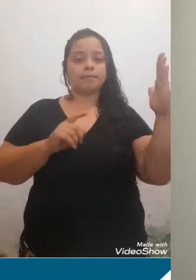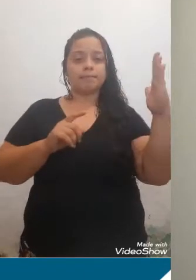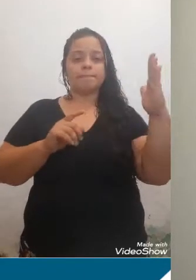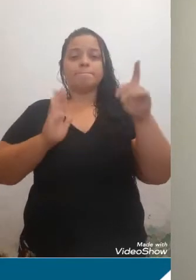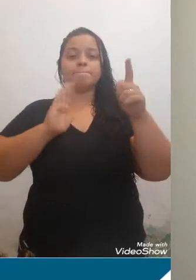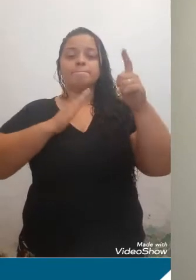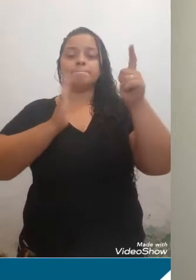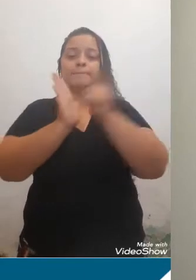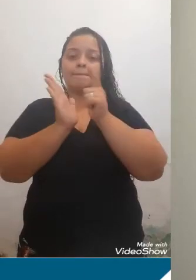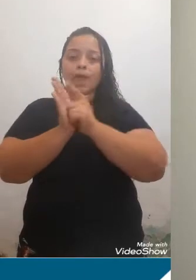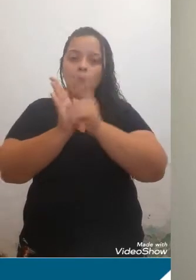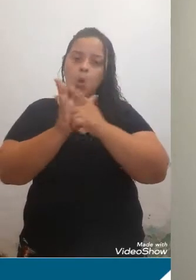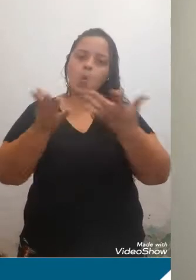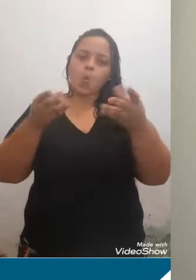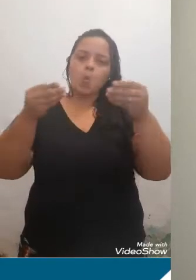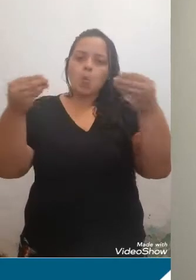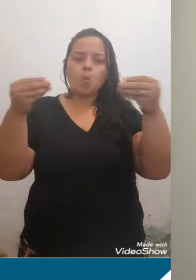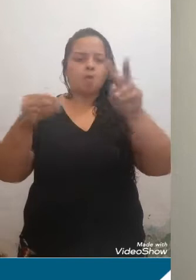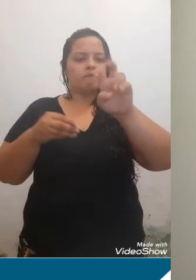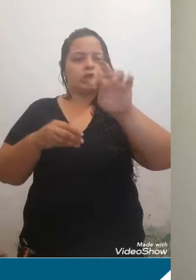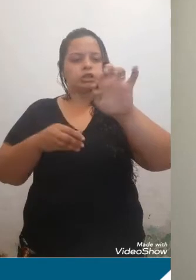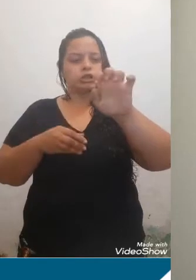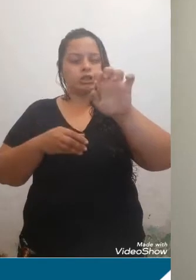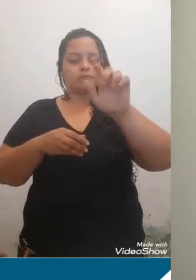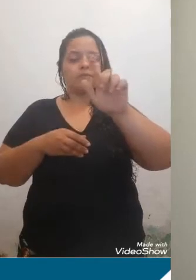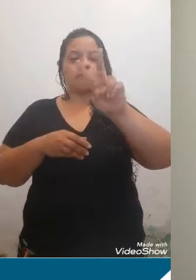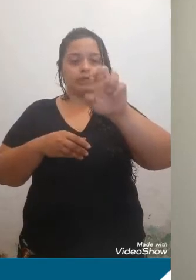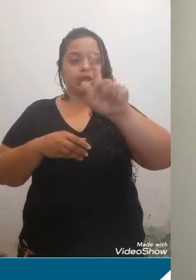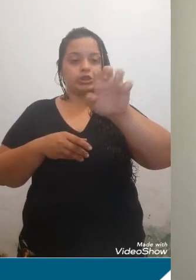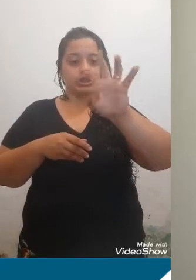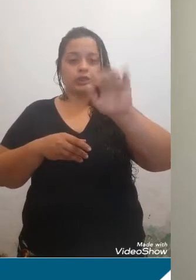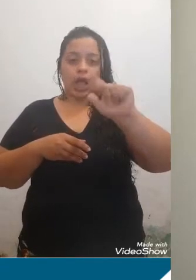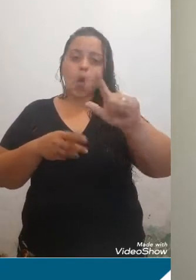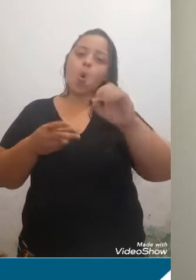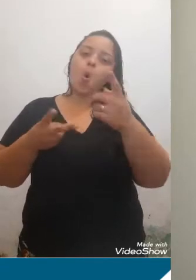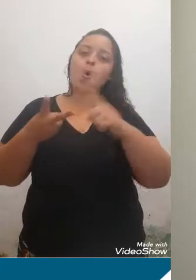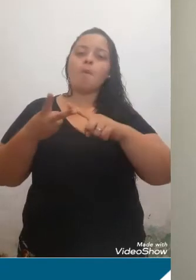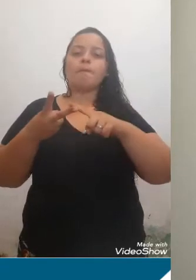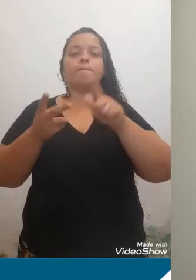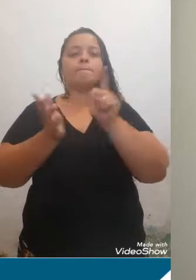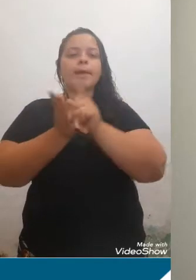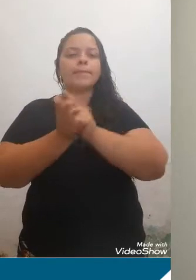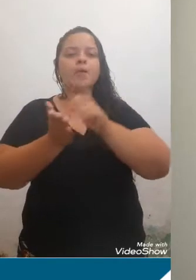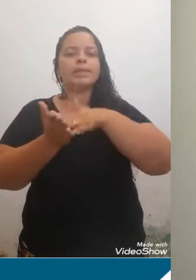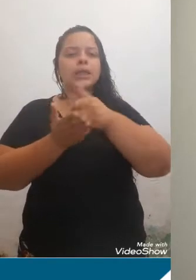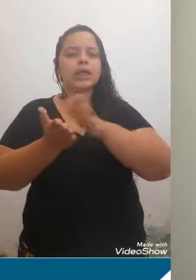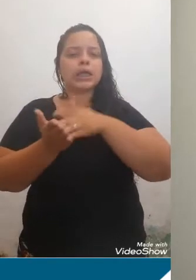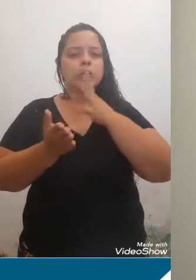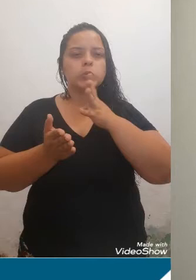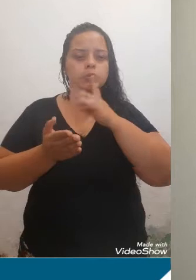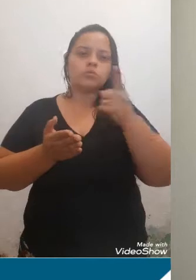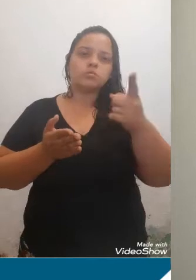papel sensível à luz. Pode ser um papel manteiga ou um papel vegetal, por exemplo. Okay? Esse é o princípio básico